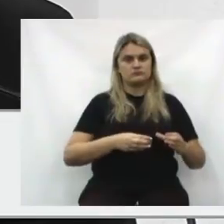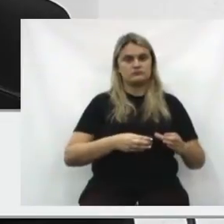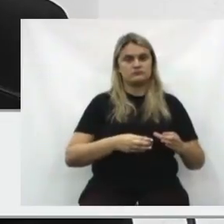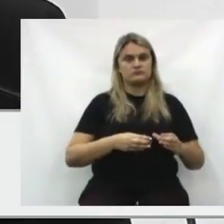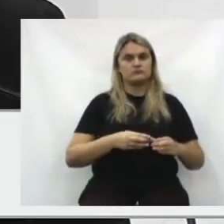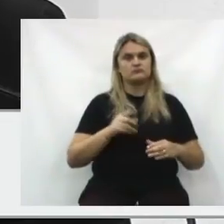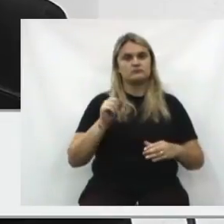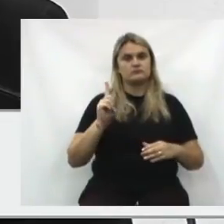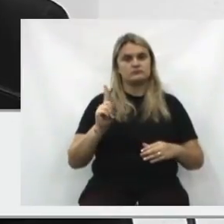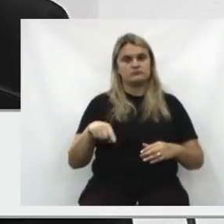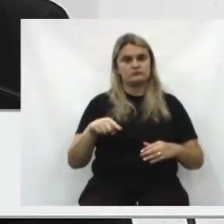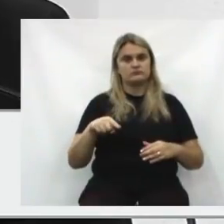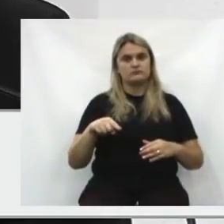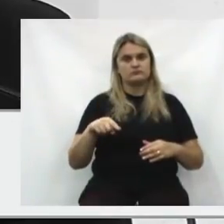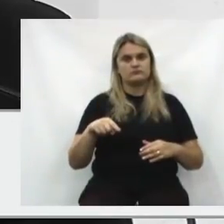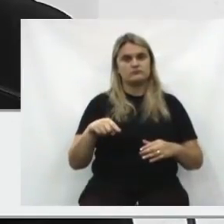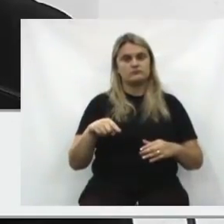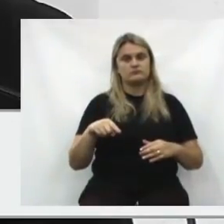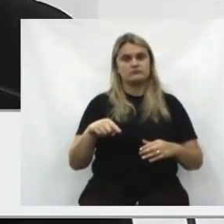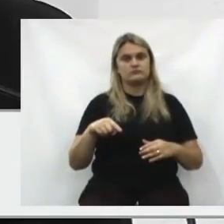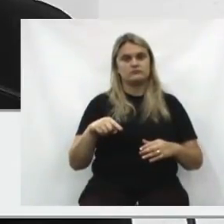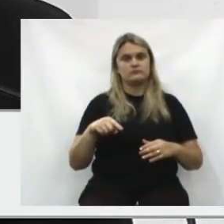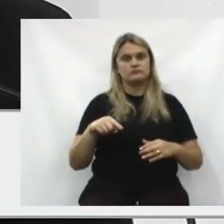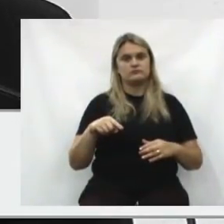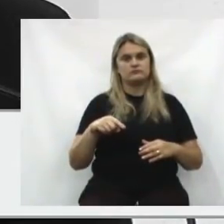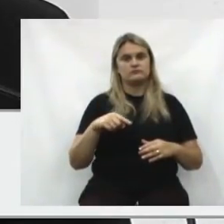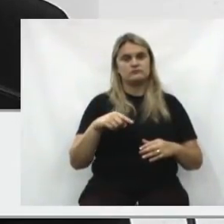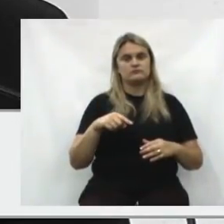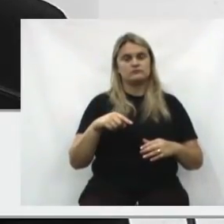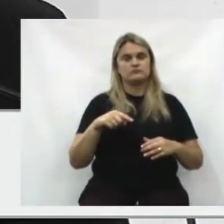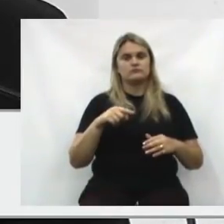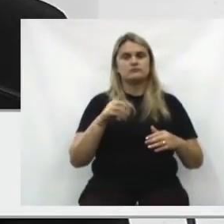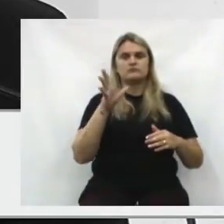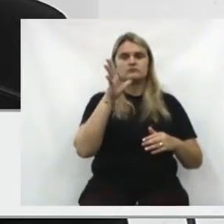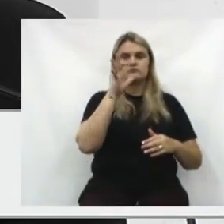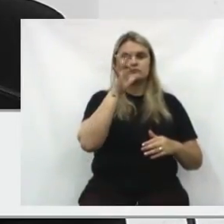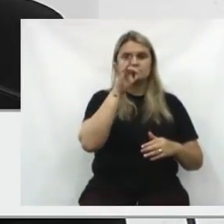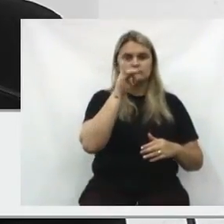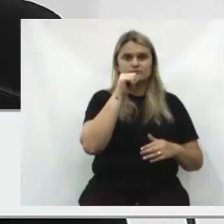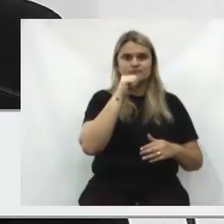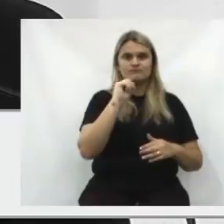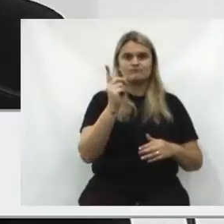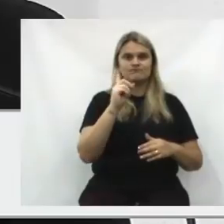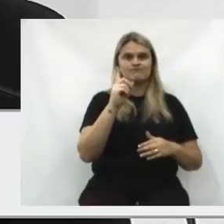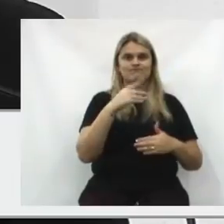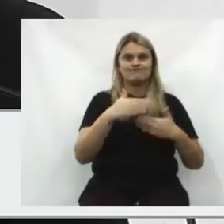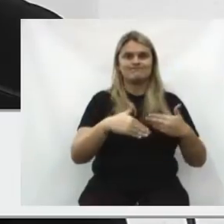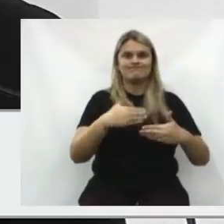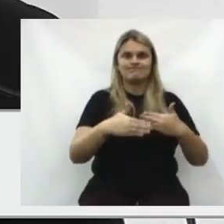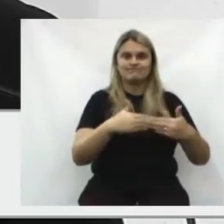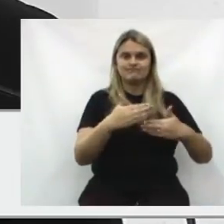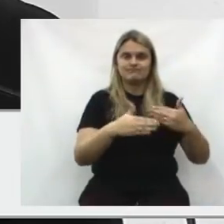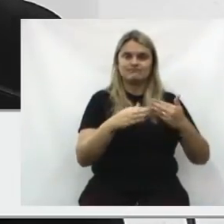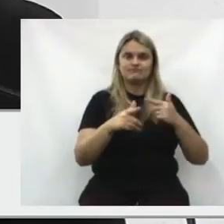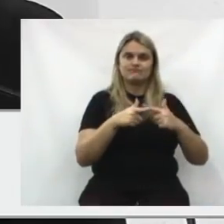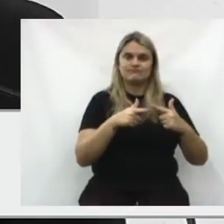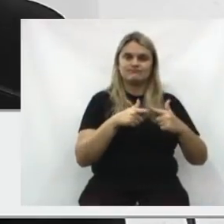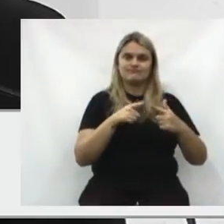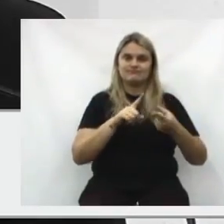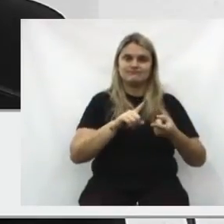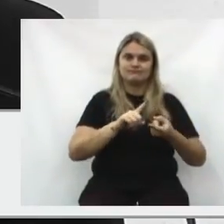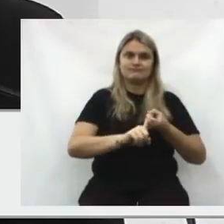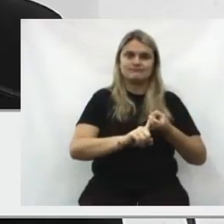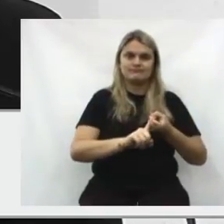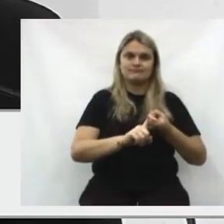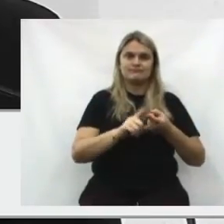este concurso, ele acabou sendo, estava, vamos dizer assim, embargado, e não estava,